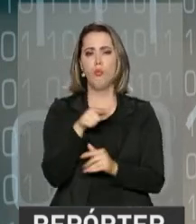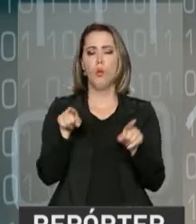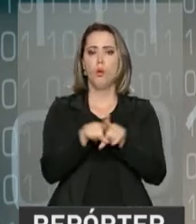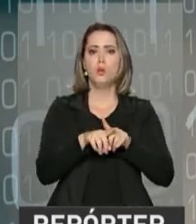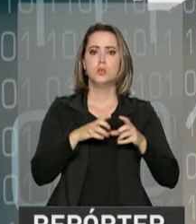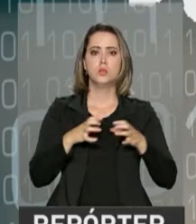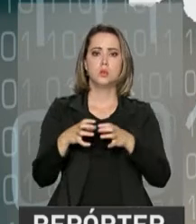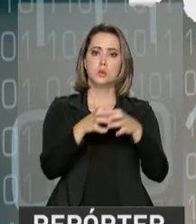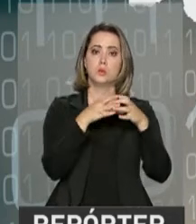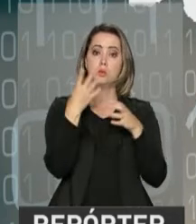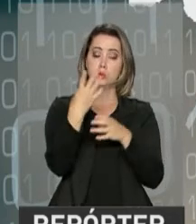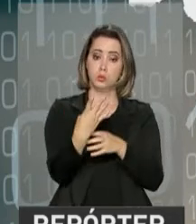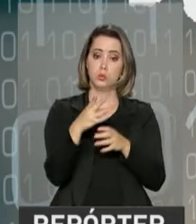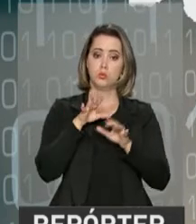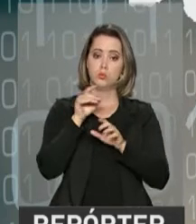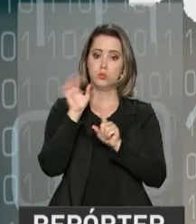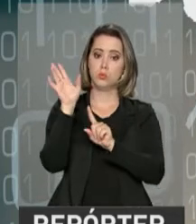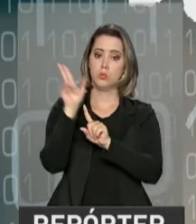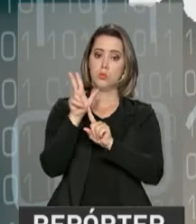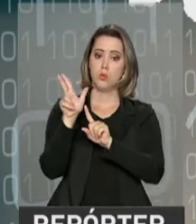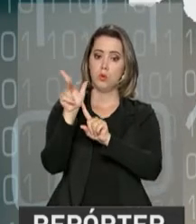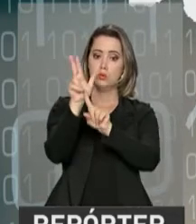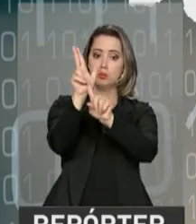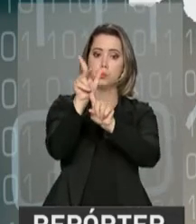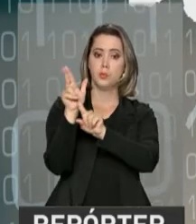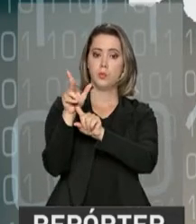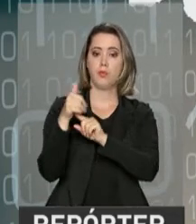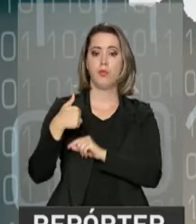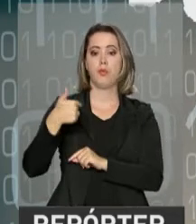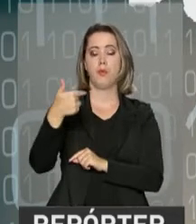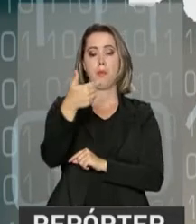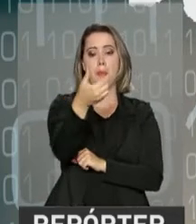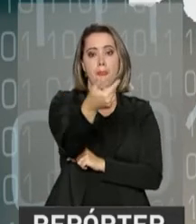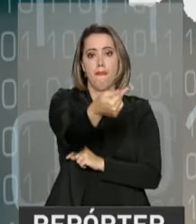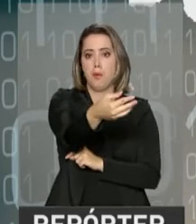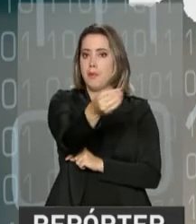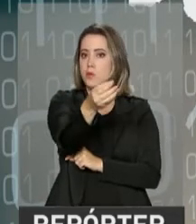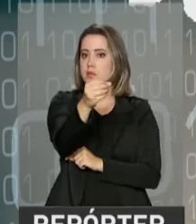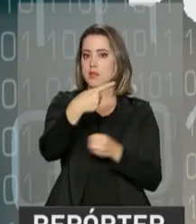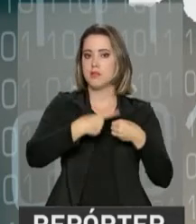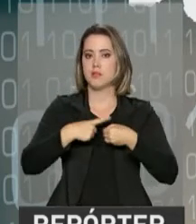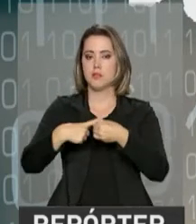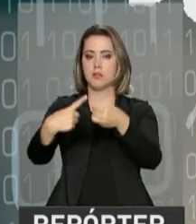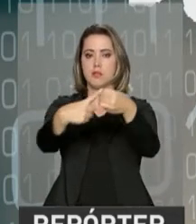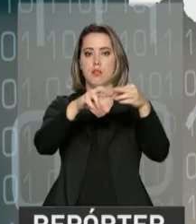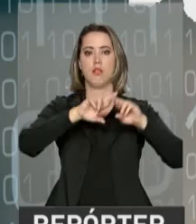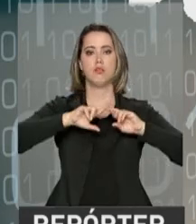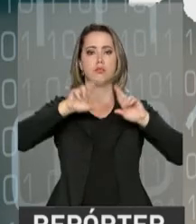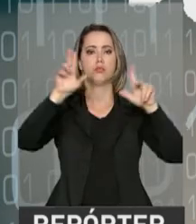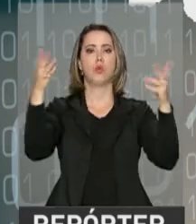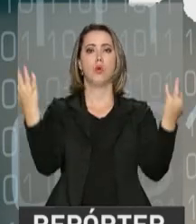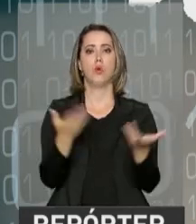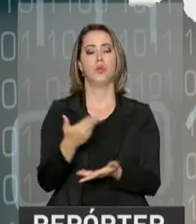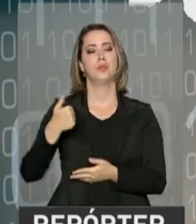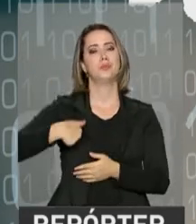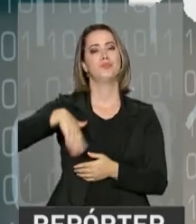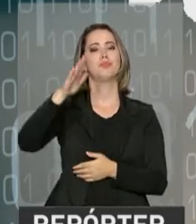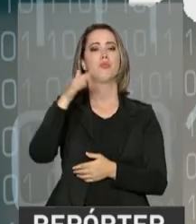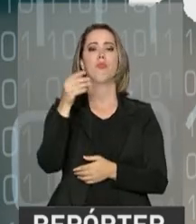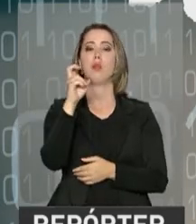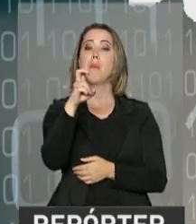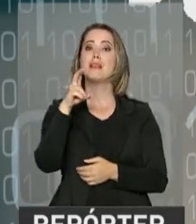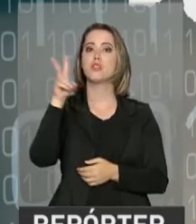quarta geração estão instaladas em quase 1700 cidades brasileiras a cobertura atual supera em mais de